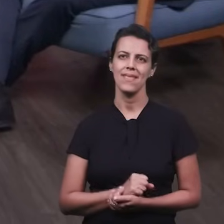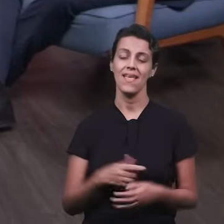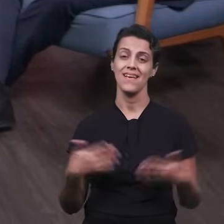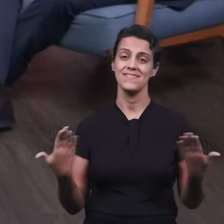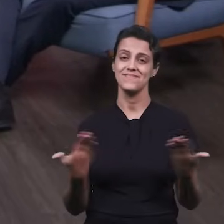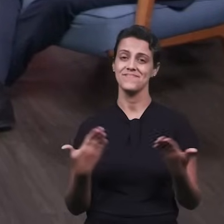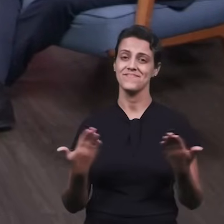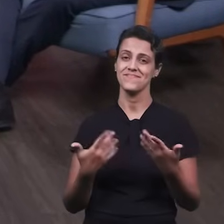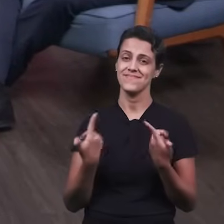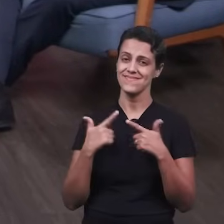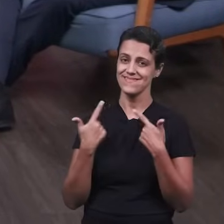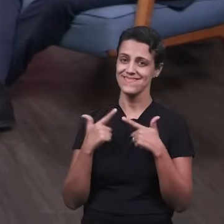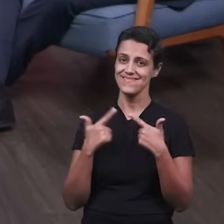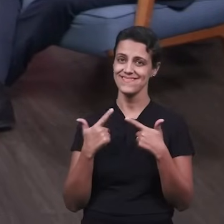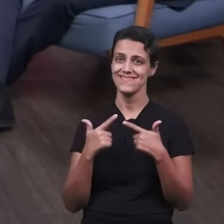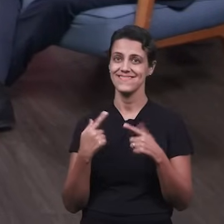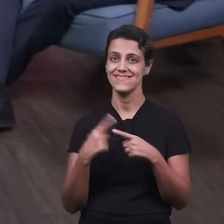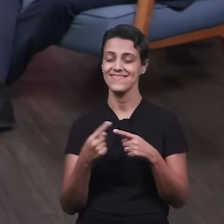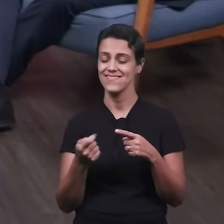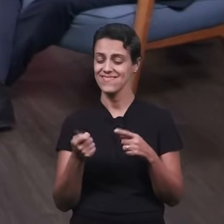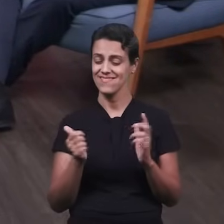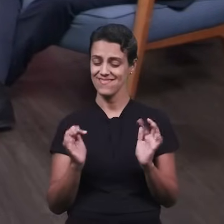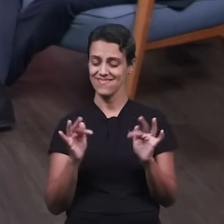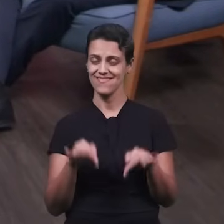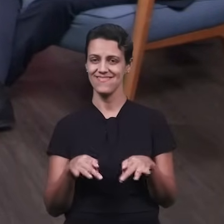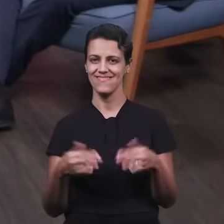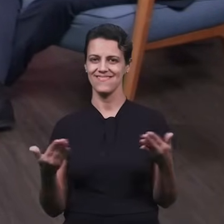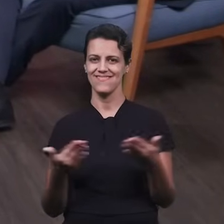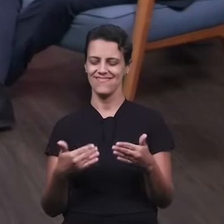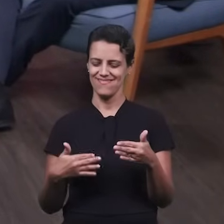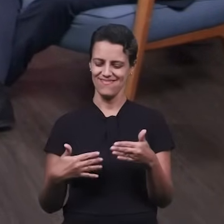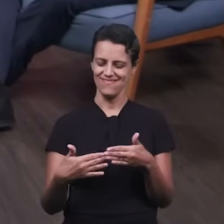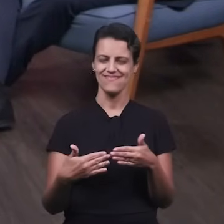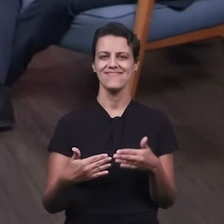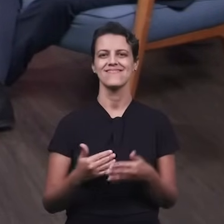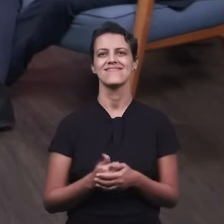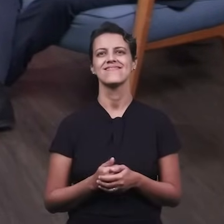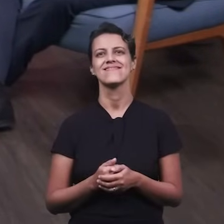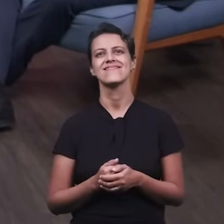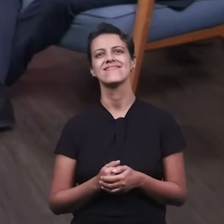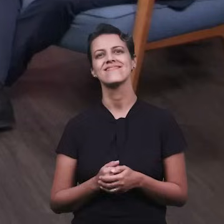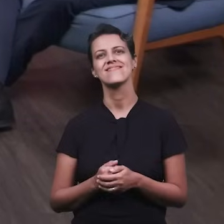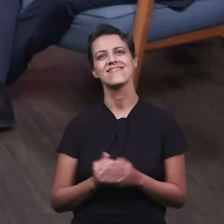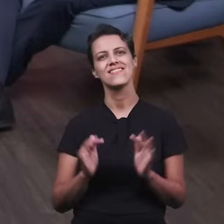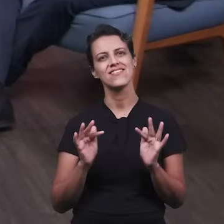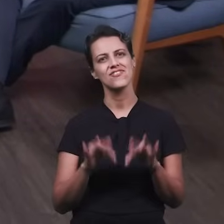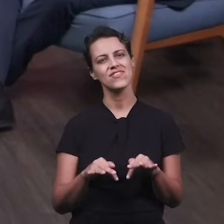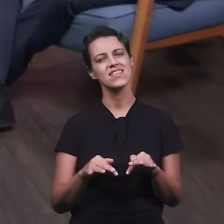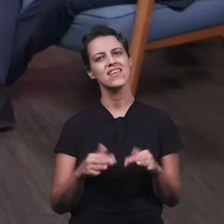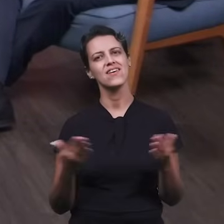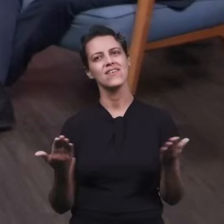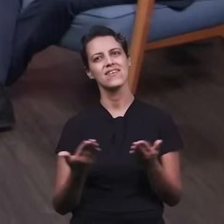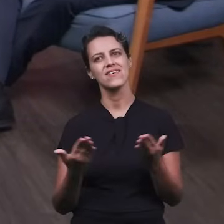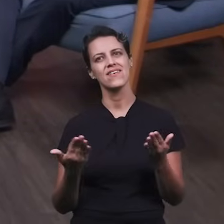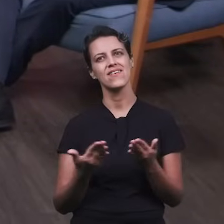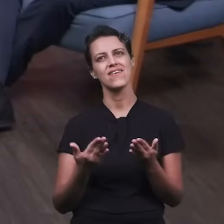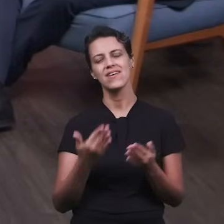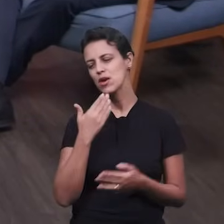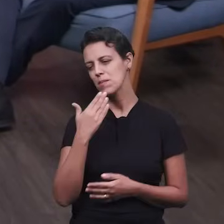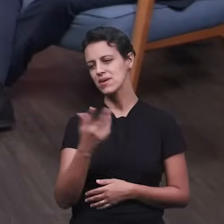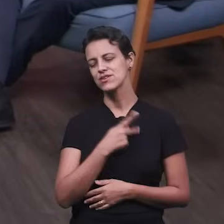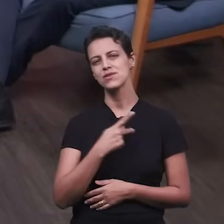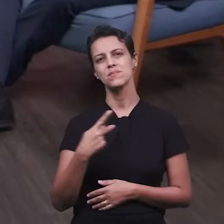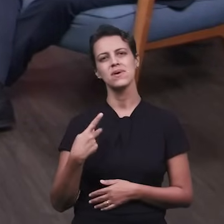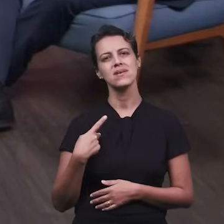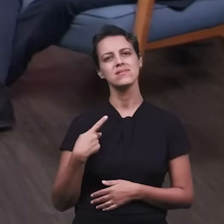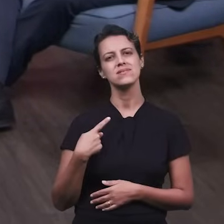perder o hábito. É para não perder o hábito. Empolguei um pouco aqui, rapaz. Não, é isso mesmo. Tá tudo certo. A gente está caminhando para o final dessa